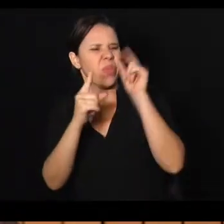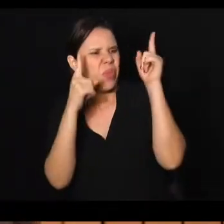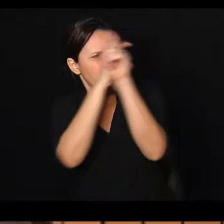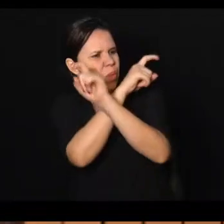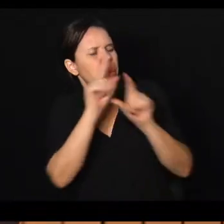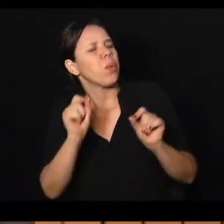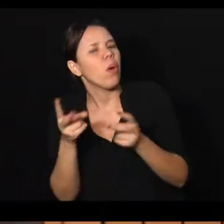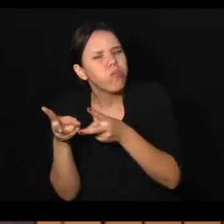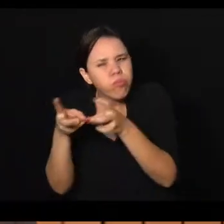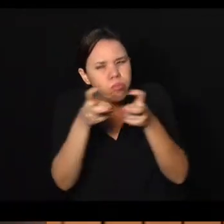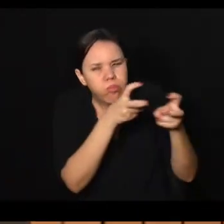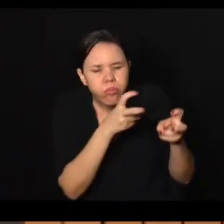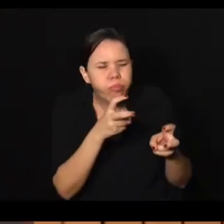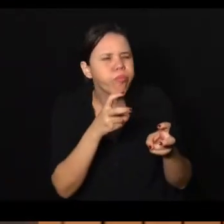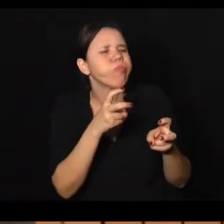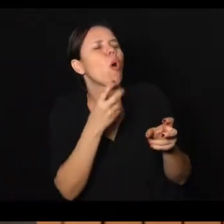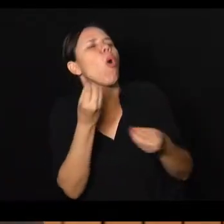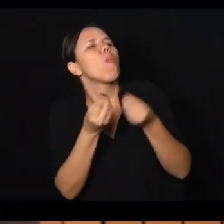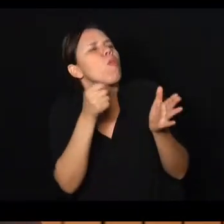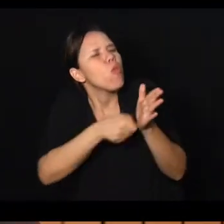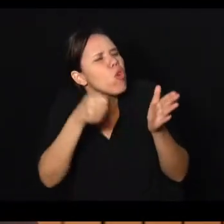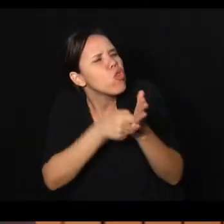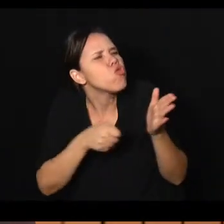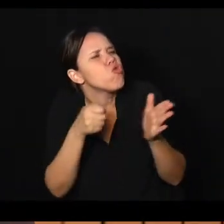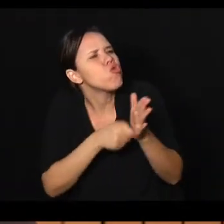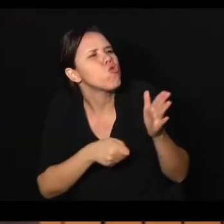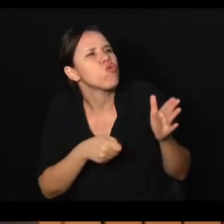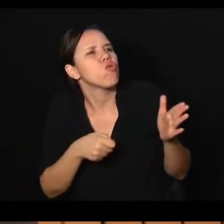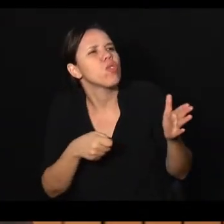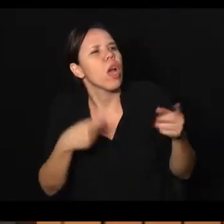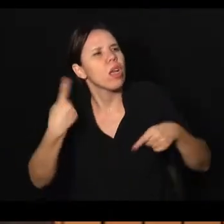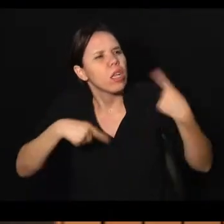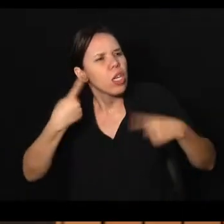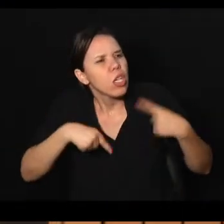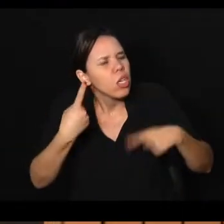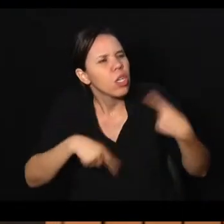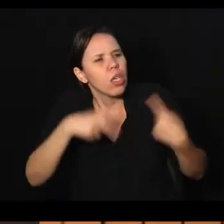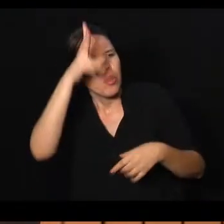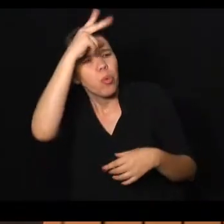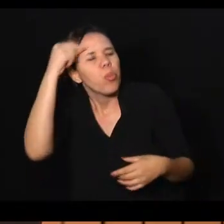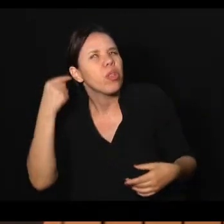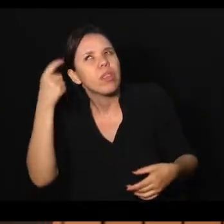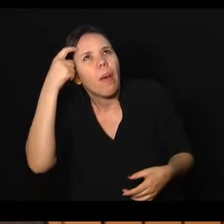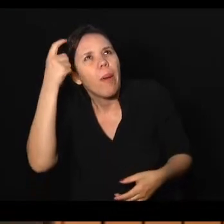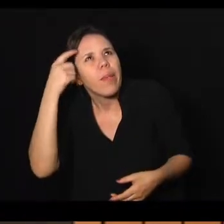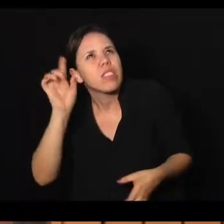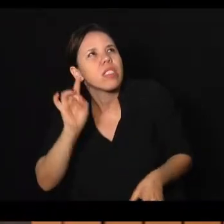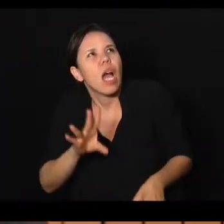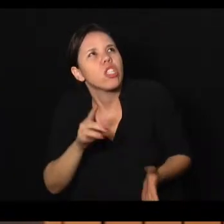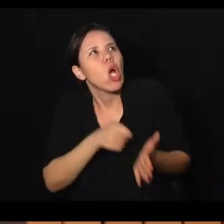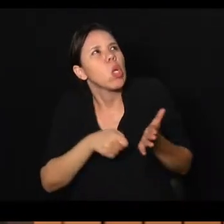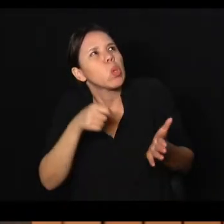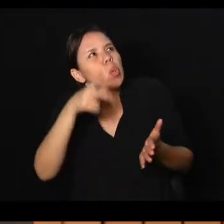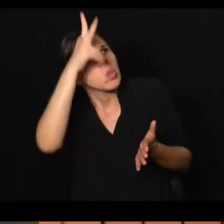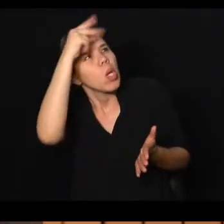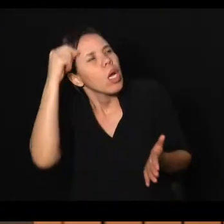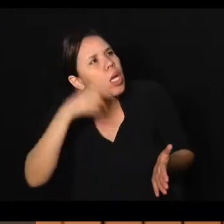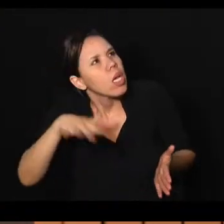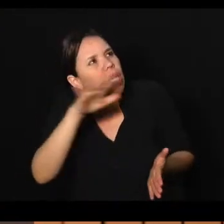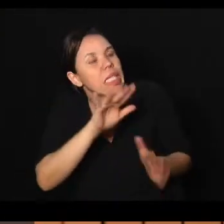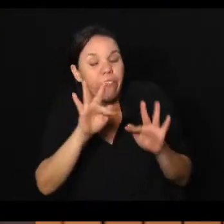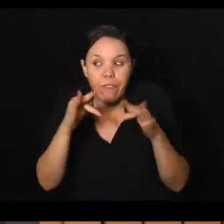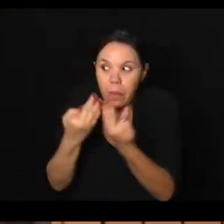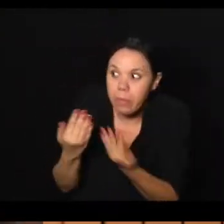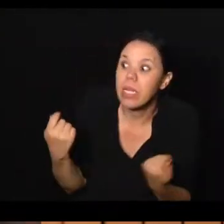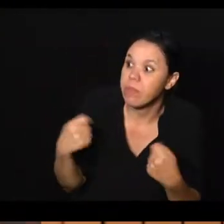observar a construção das políticas públicas. Não dá mais para a gente pensar política pública no Brasil sem a família estar no